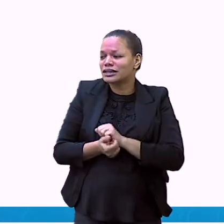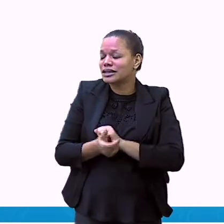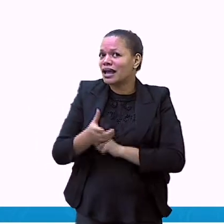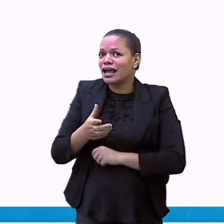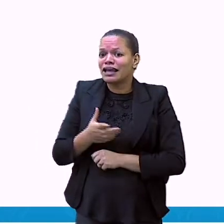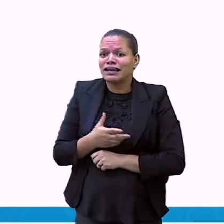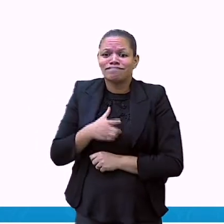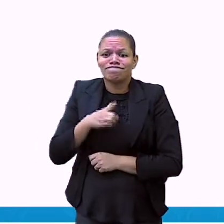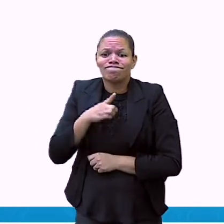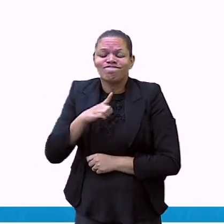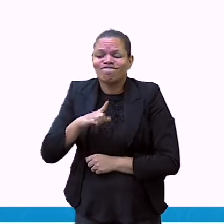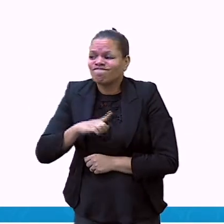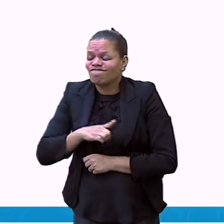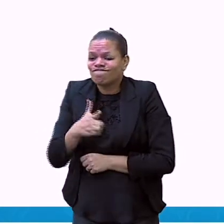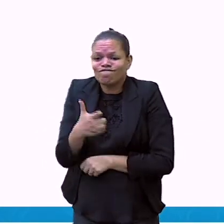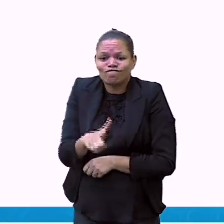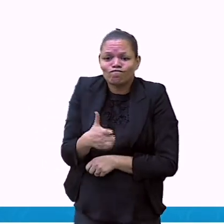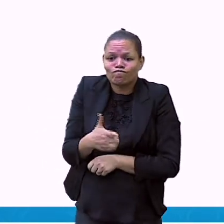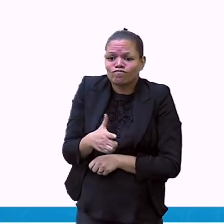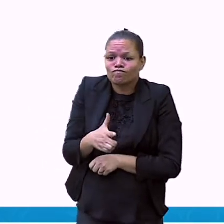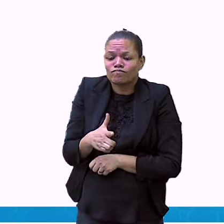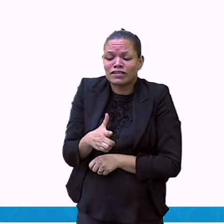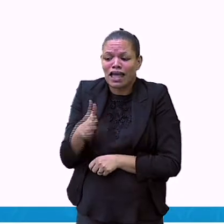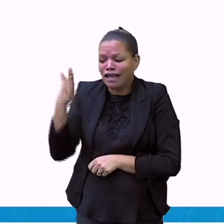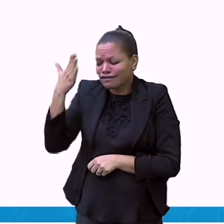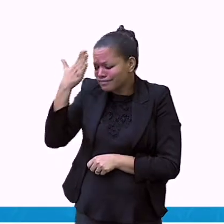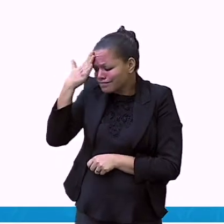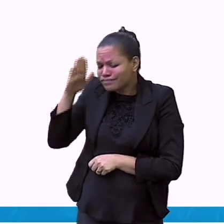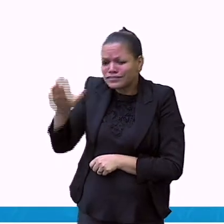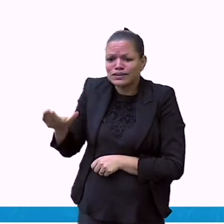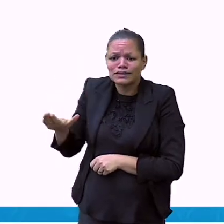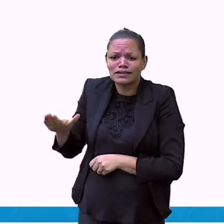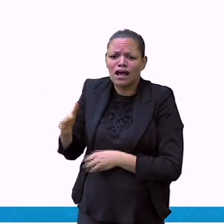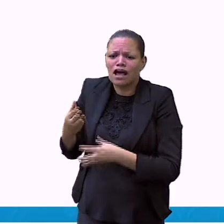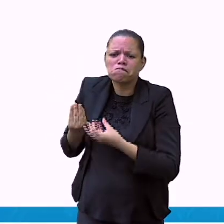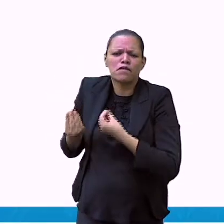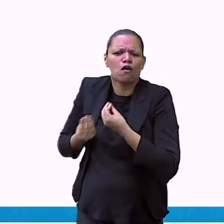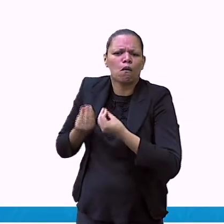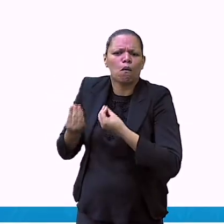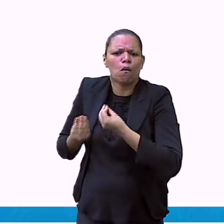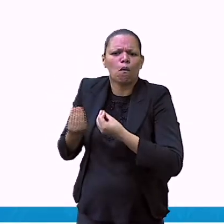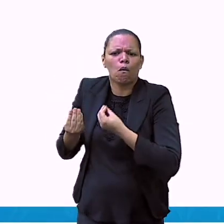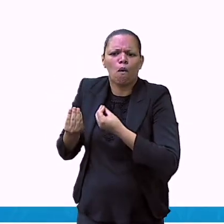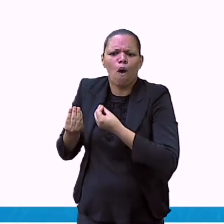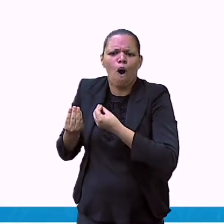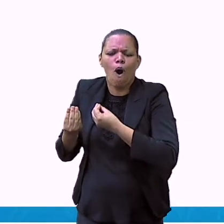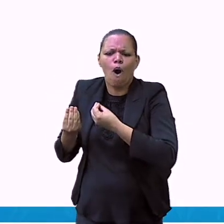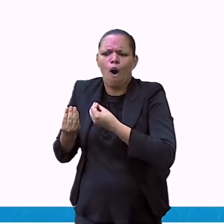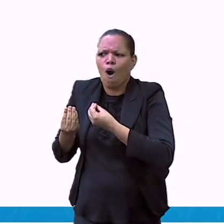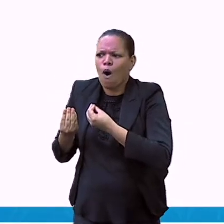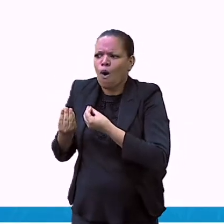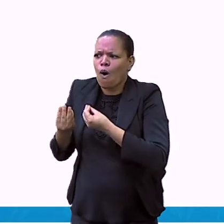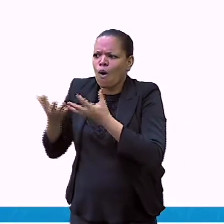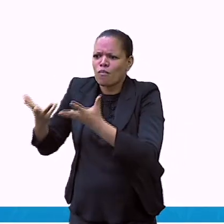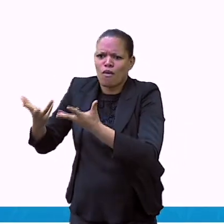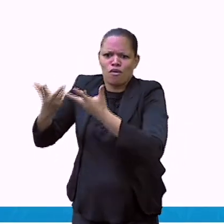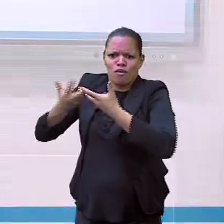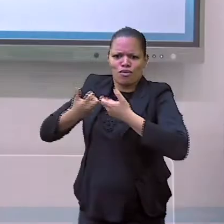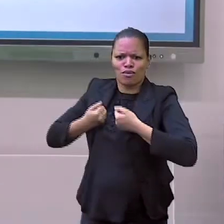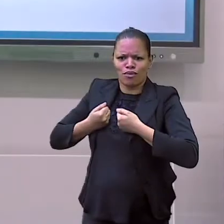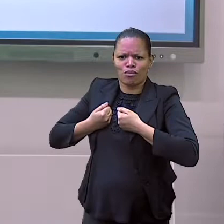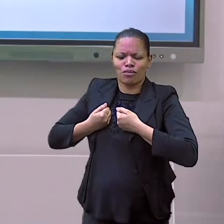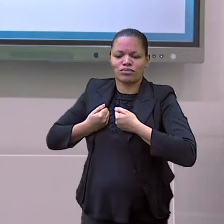de estar repassando, porque você nem sabia. E ela acontece como? Por meio de alimentos.